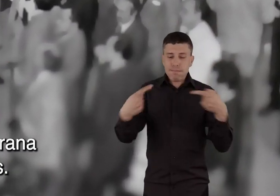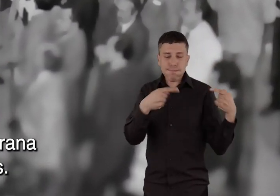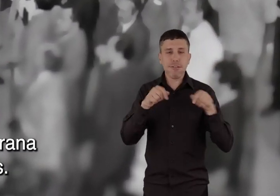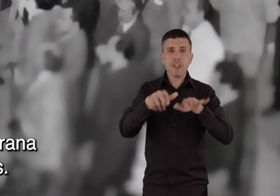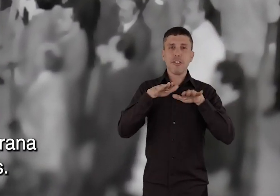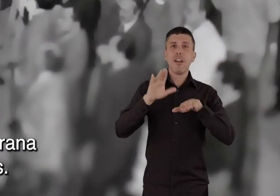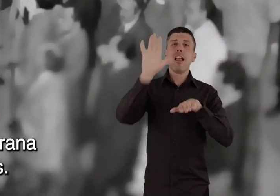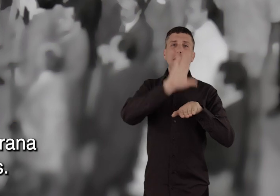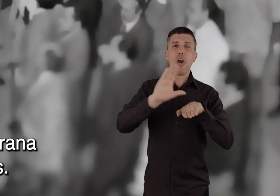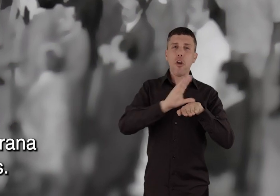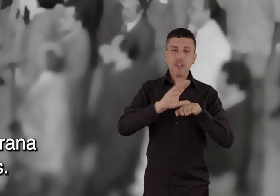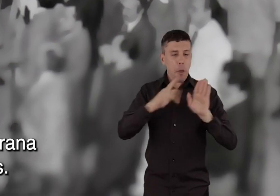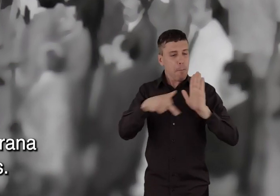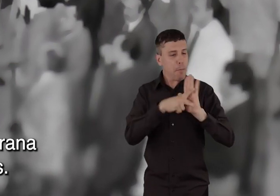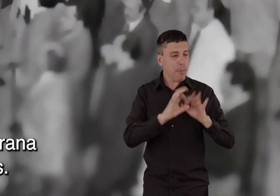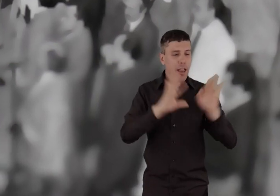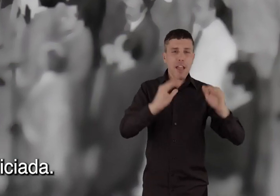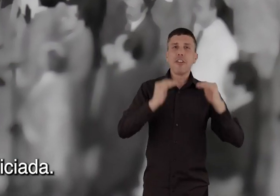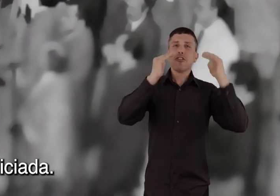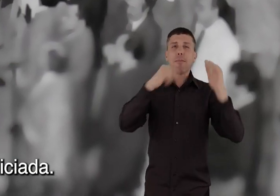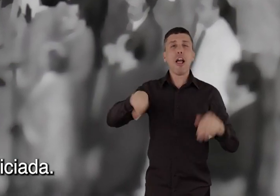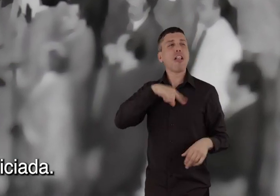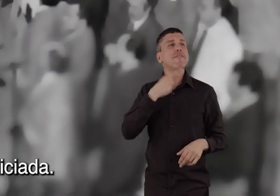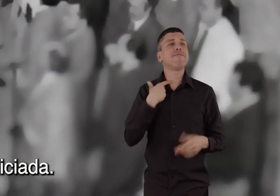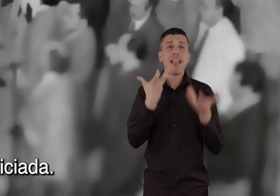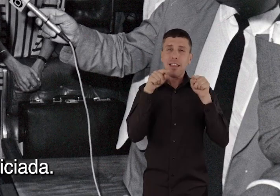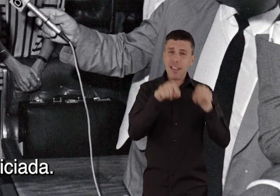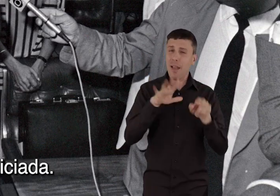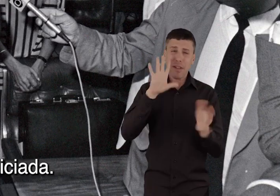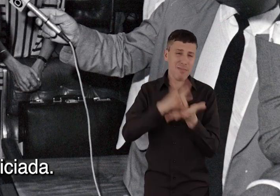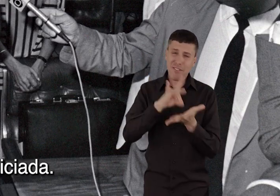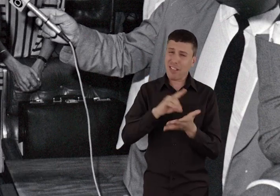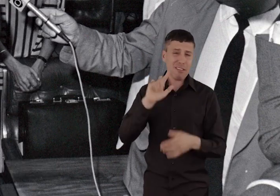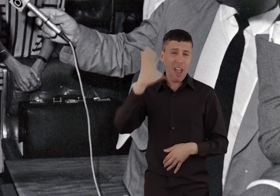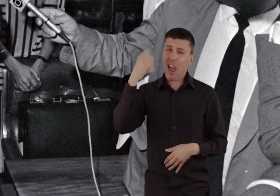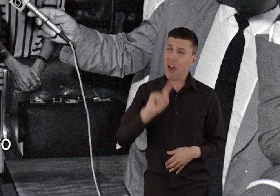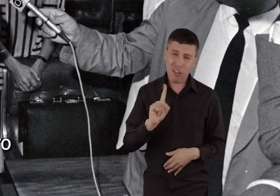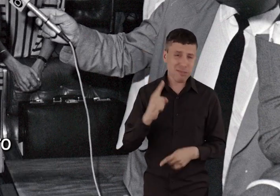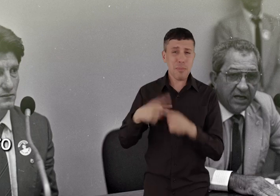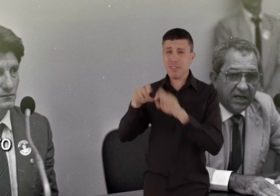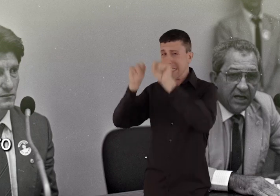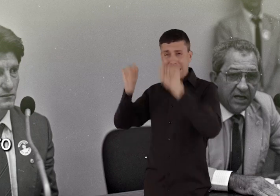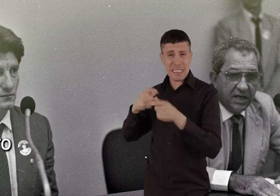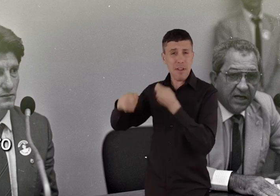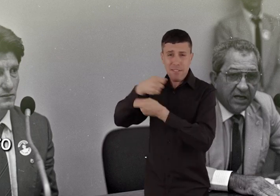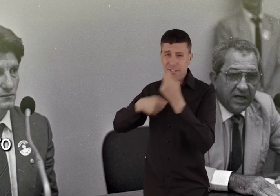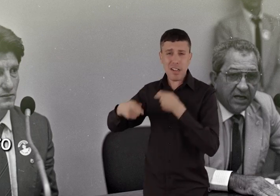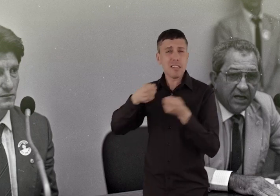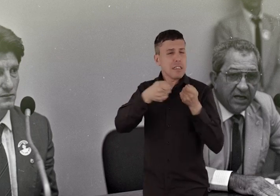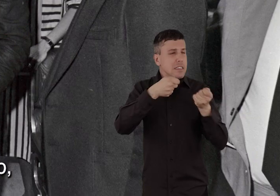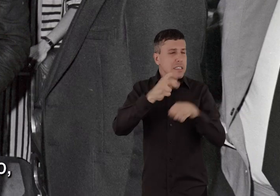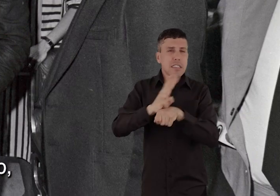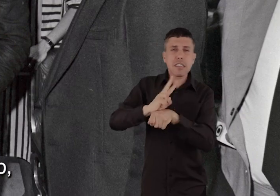Constituinte exclusiva, livre e soberana que nós queríamos. Foi uma Constituinte policiada. O sistema financeiro esteve